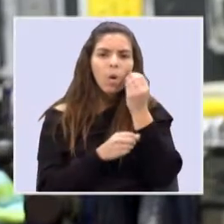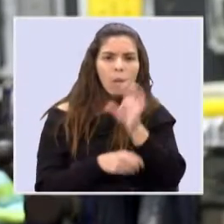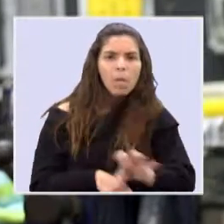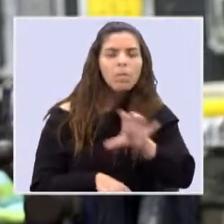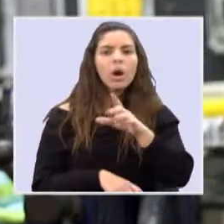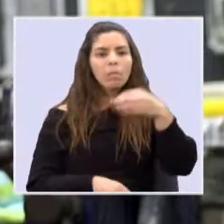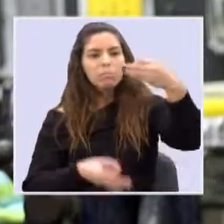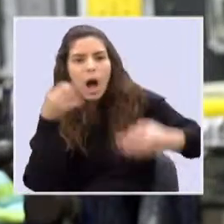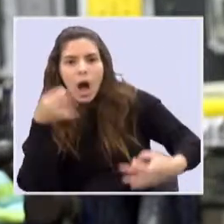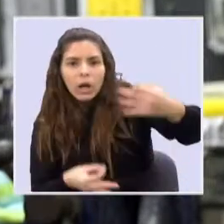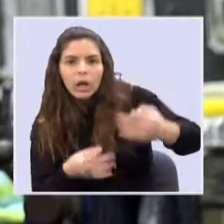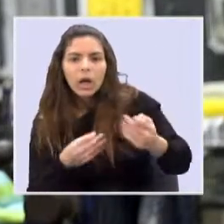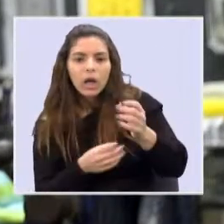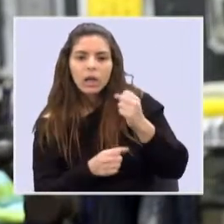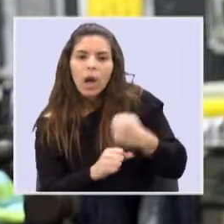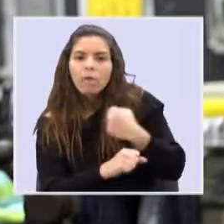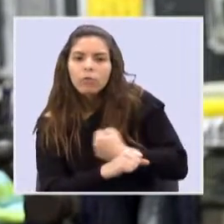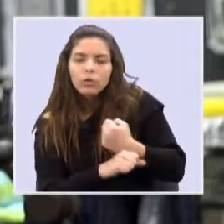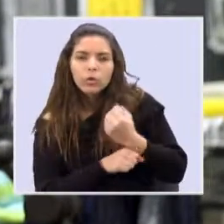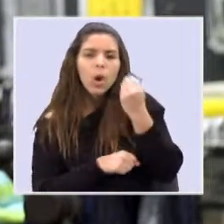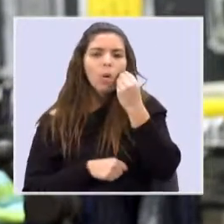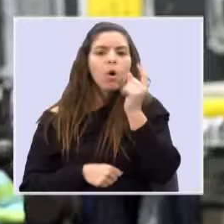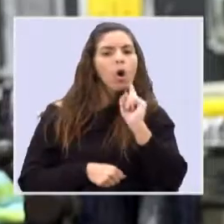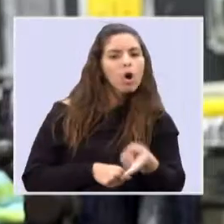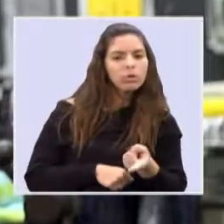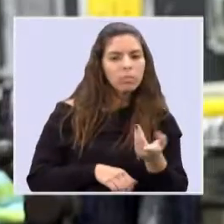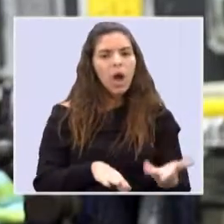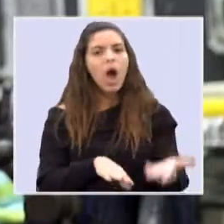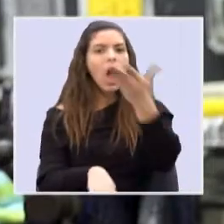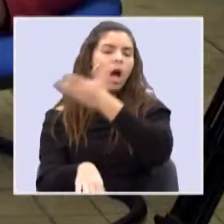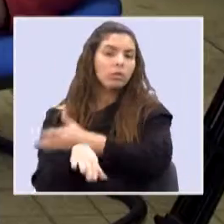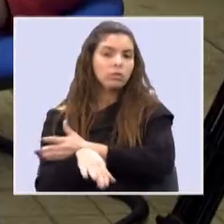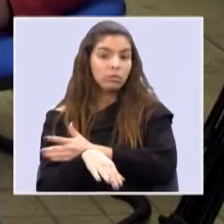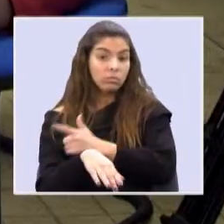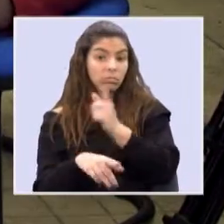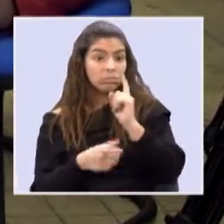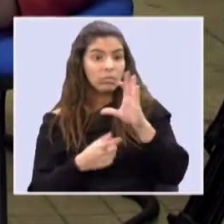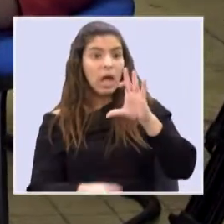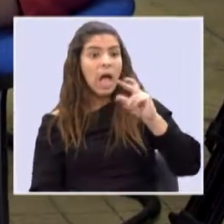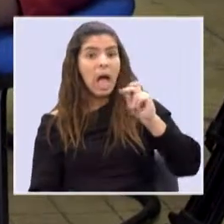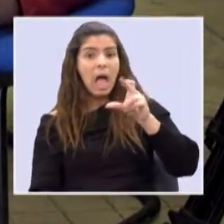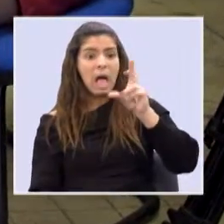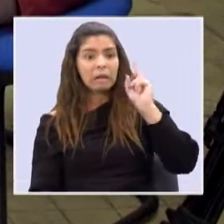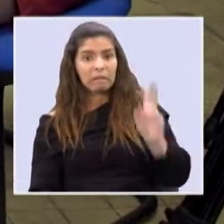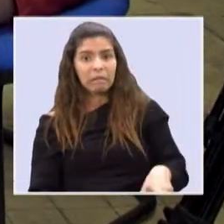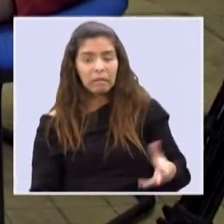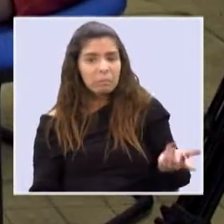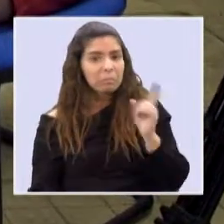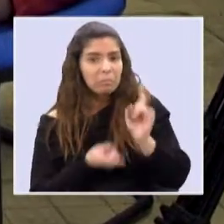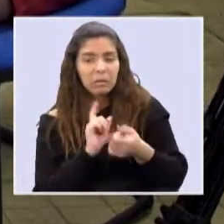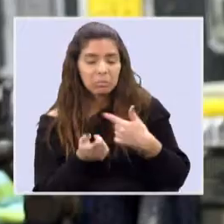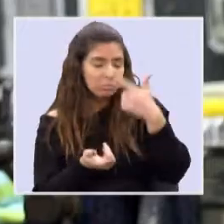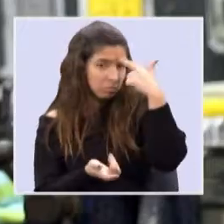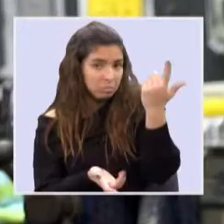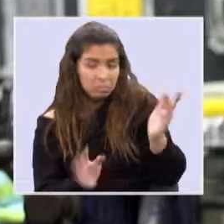que as máquinas funcionavam. E foi um bocado daí que nasceu isto muito antes de nós sabermos sequer o que era um hacker ou o que é que,